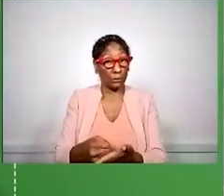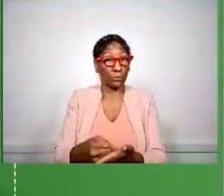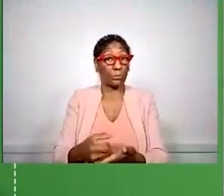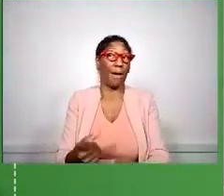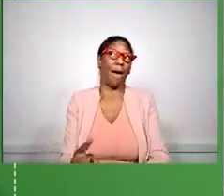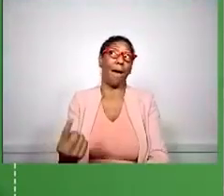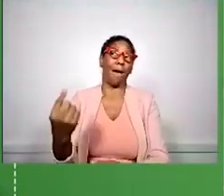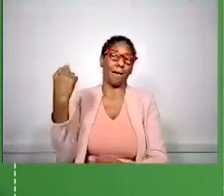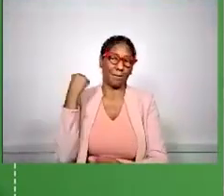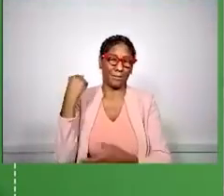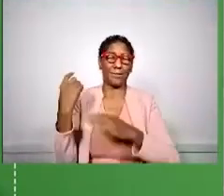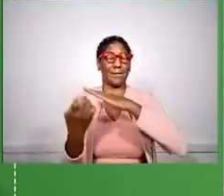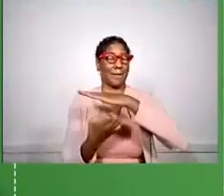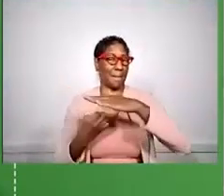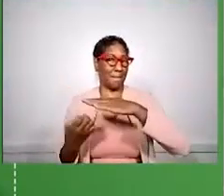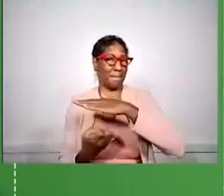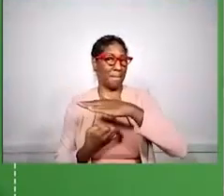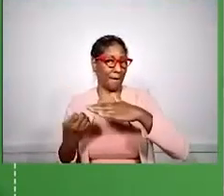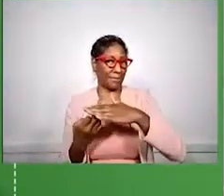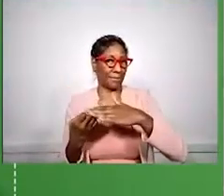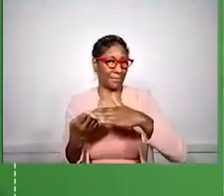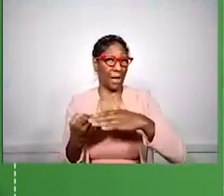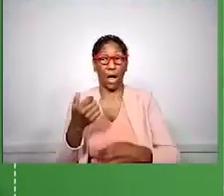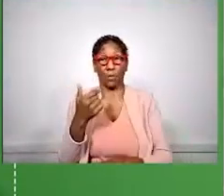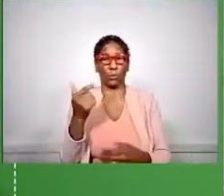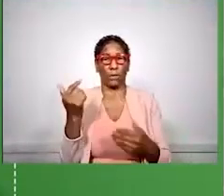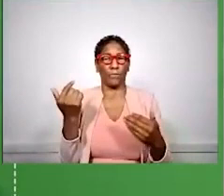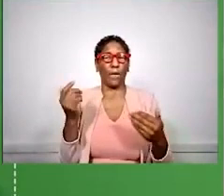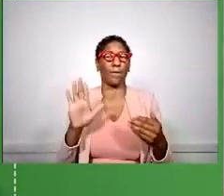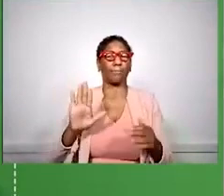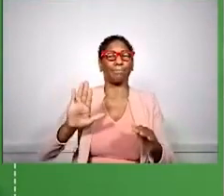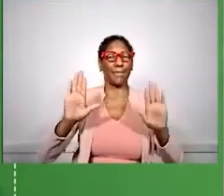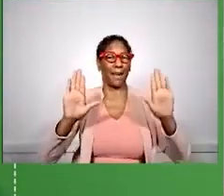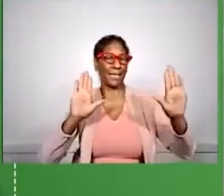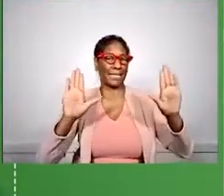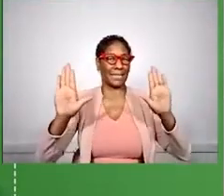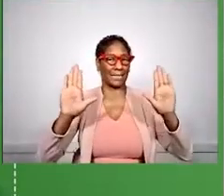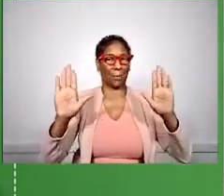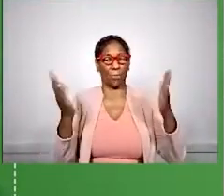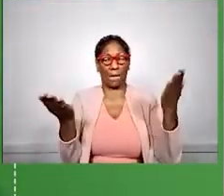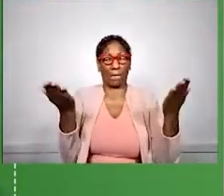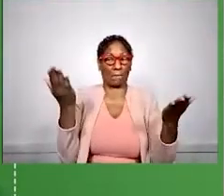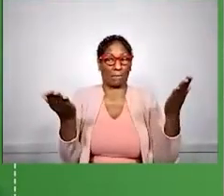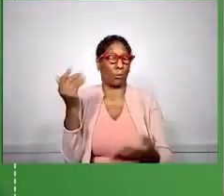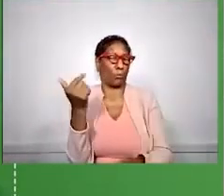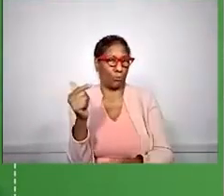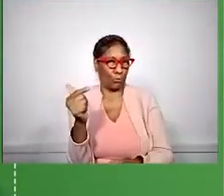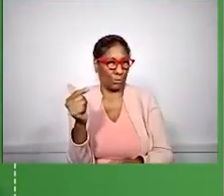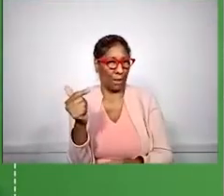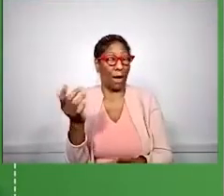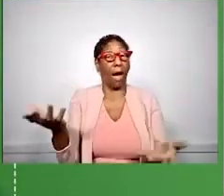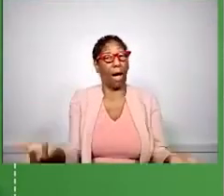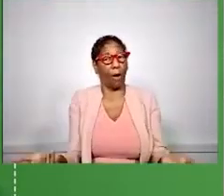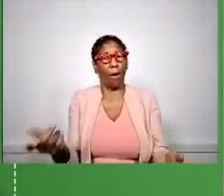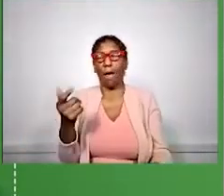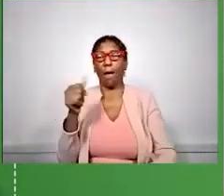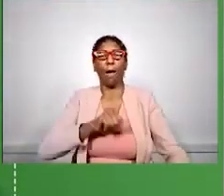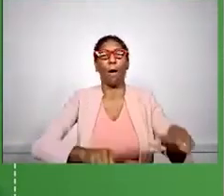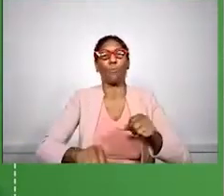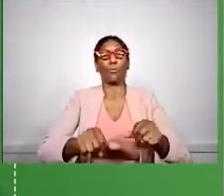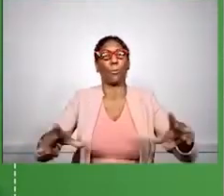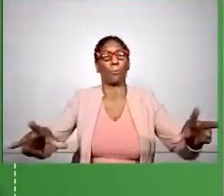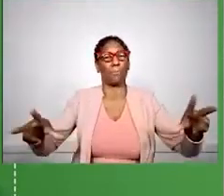noventa porcento do tratamento de esgoto devem refazer os seus contratos e traz essas obrigações que até